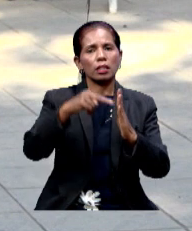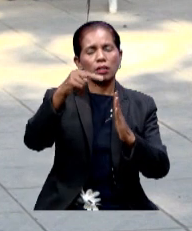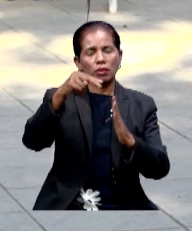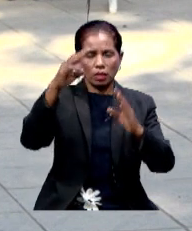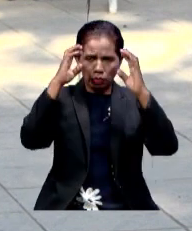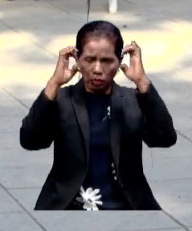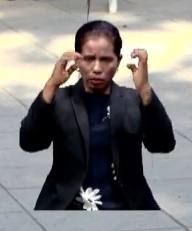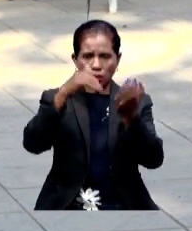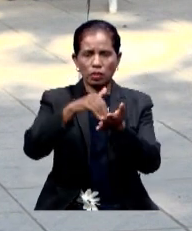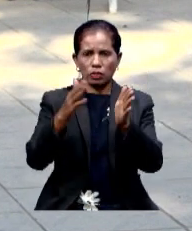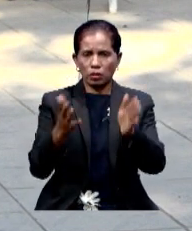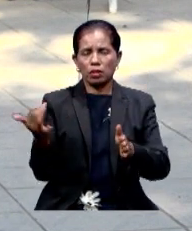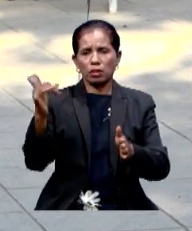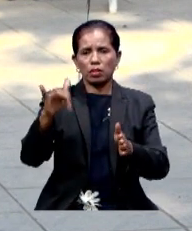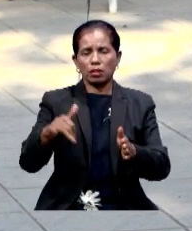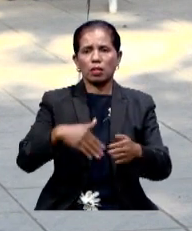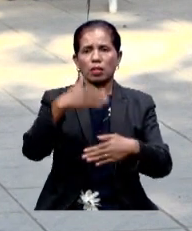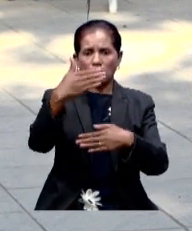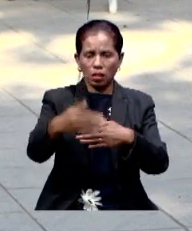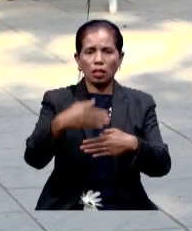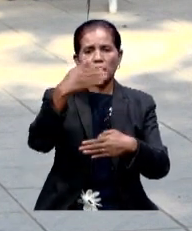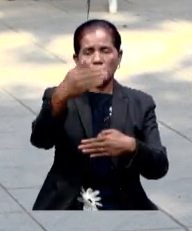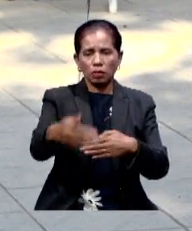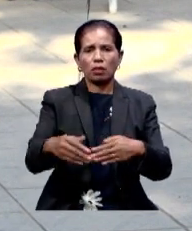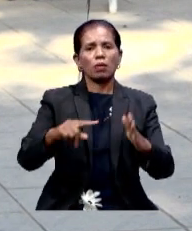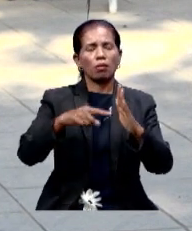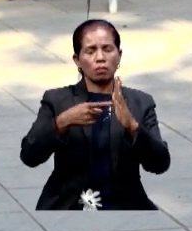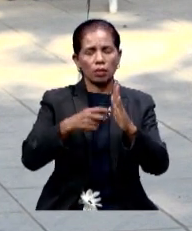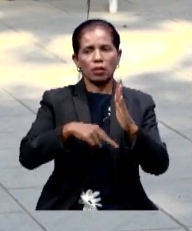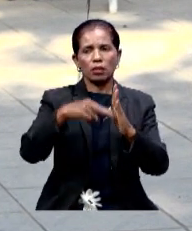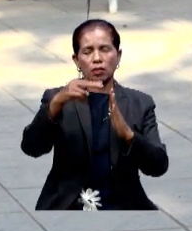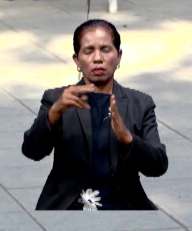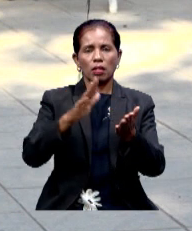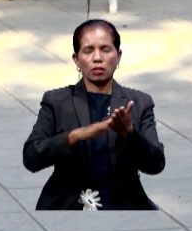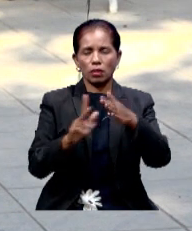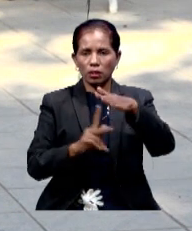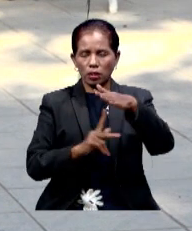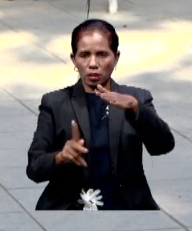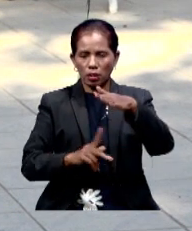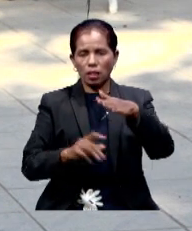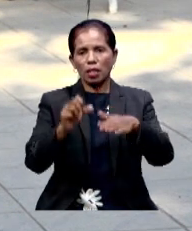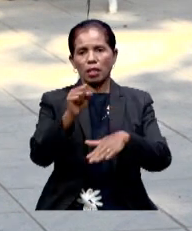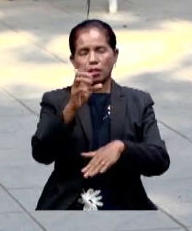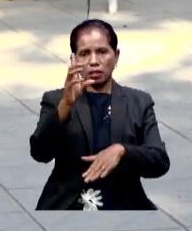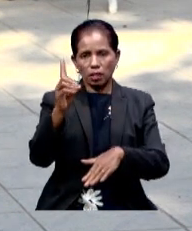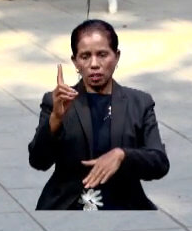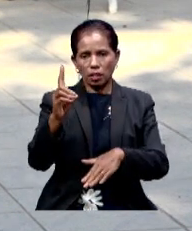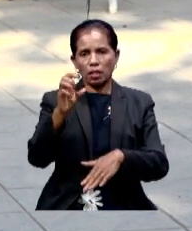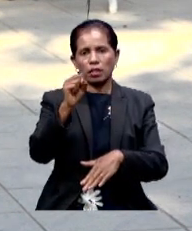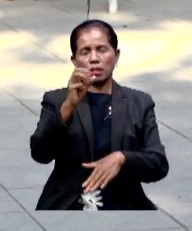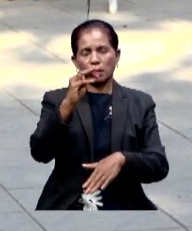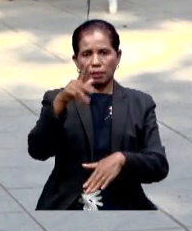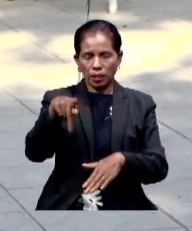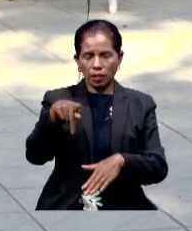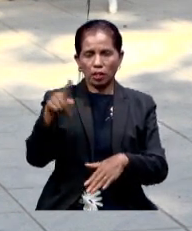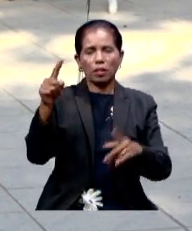ne be estudante sira tem que haka tuir, hahu husi nível ensino pré-escolar, ensino básico, ensino secundário,